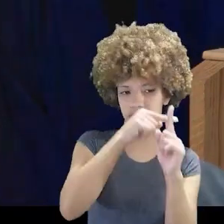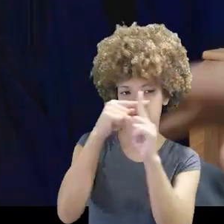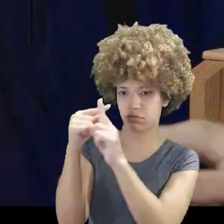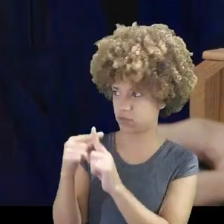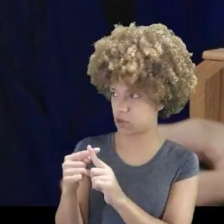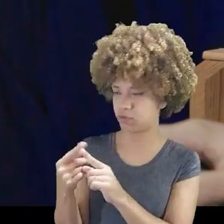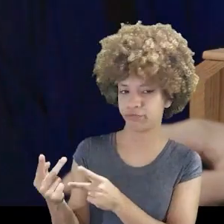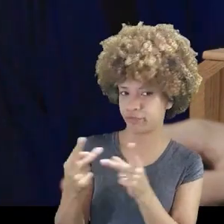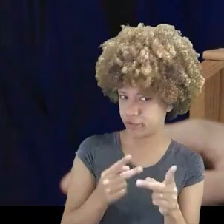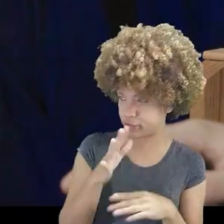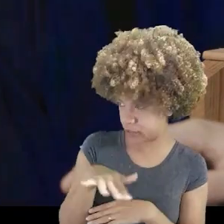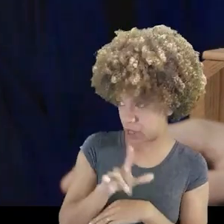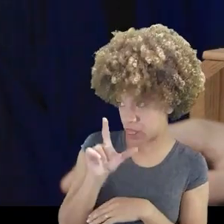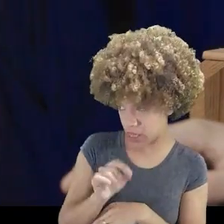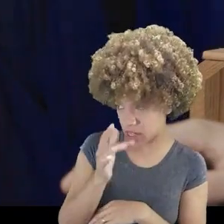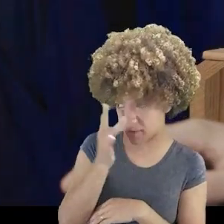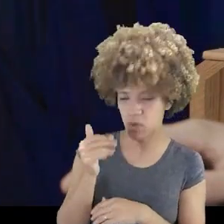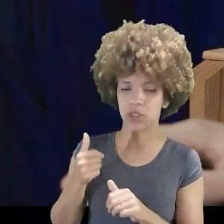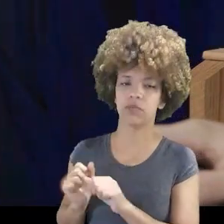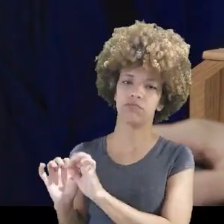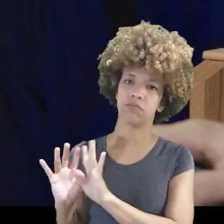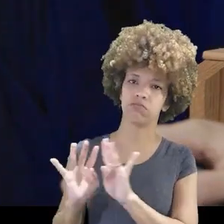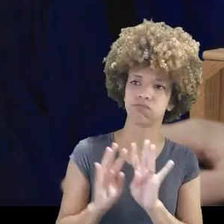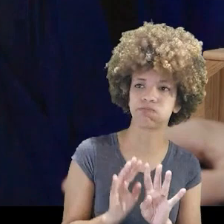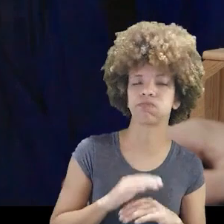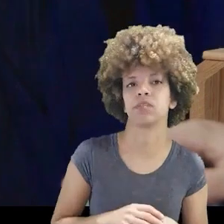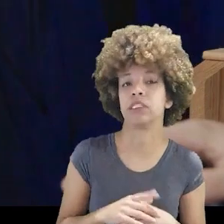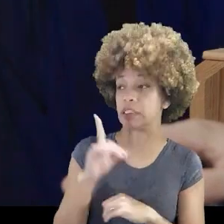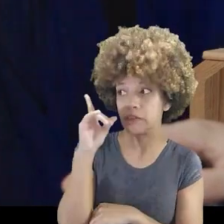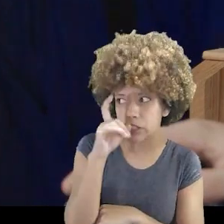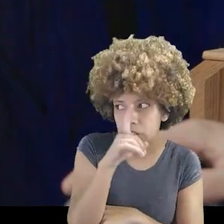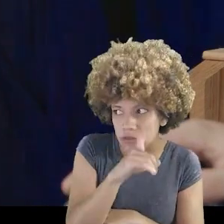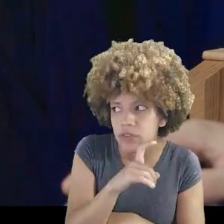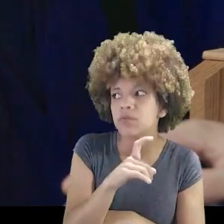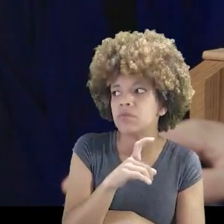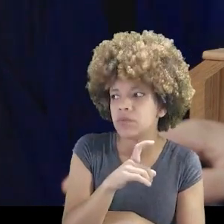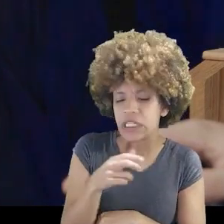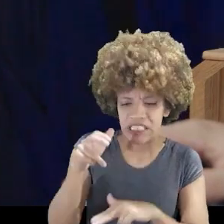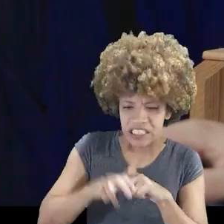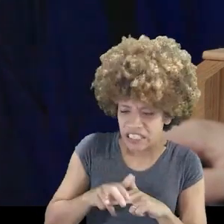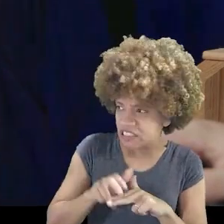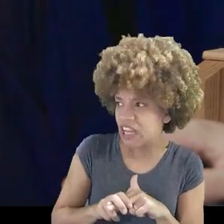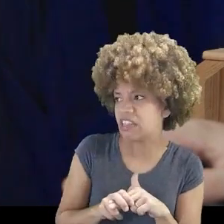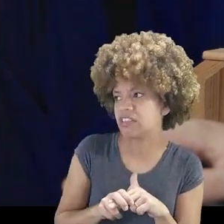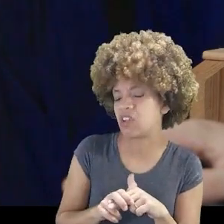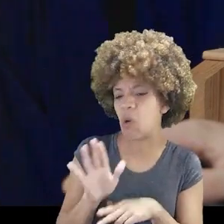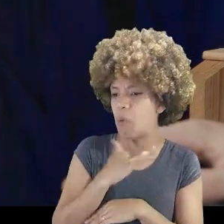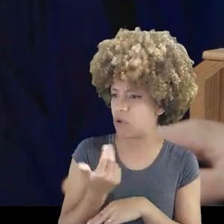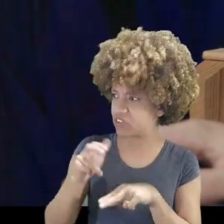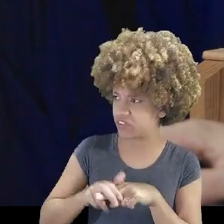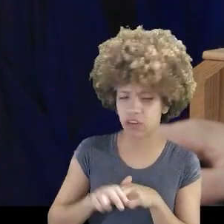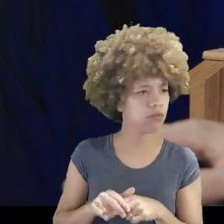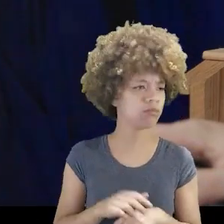para o cemitério com essa galera toda que acompanha a gente tava difícil tirar os caras sentado na tumba para o